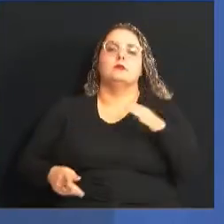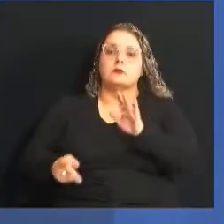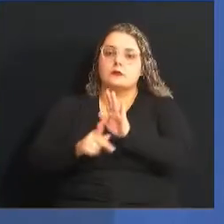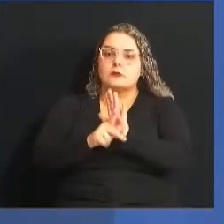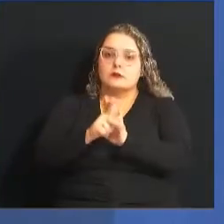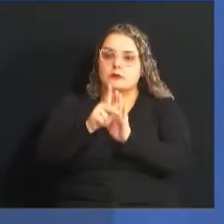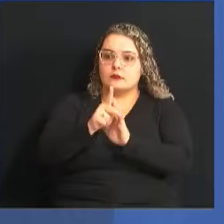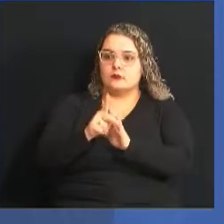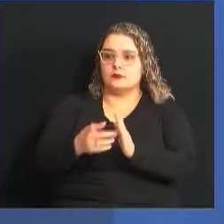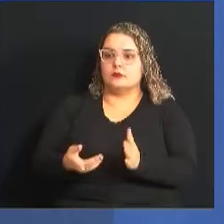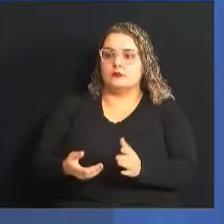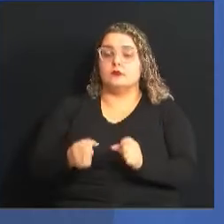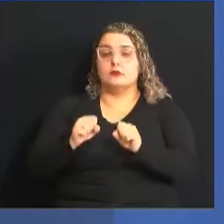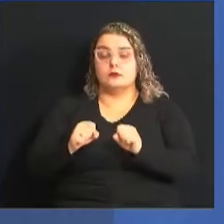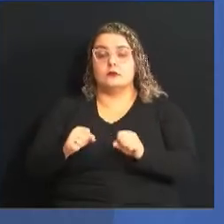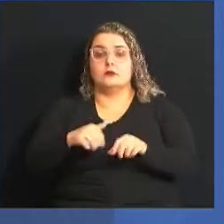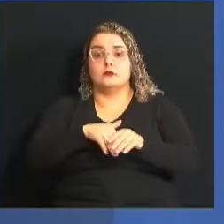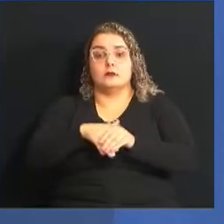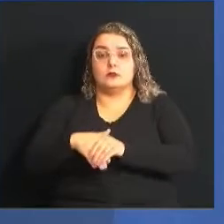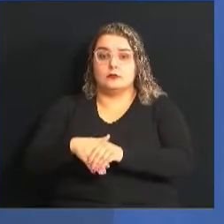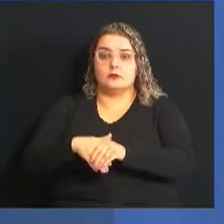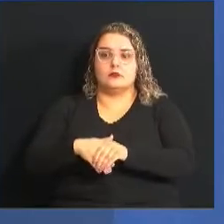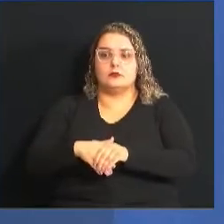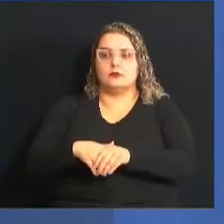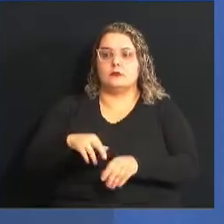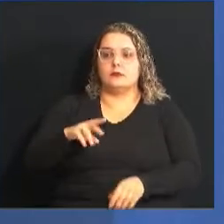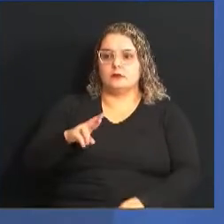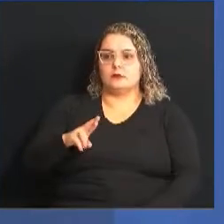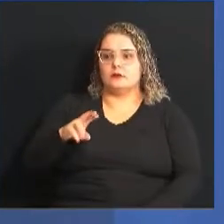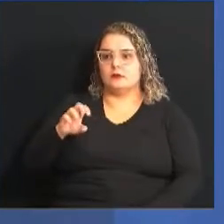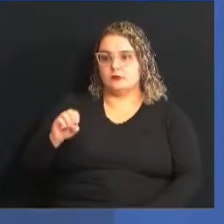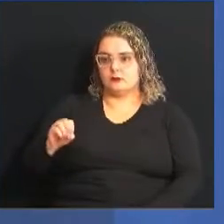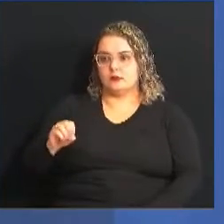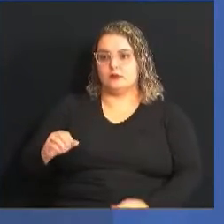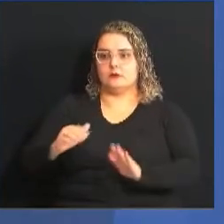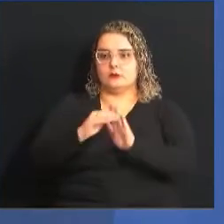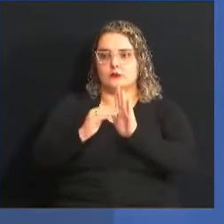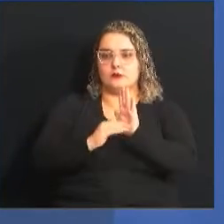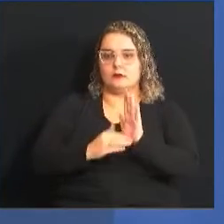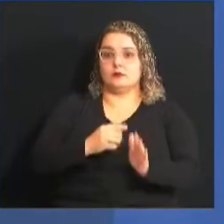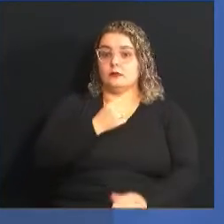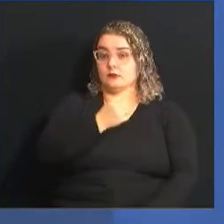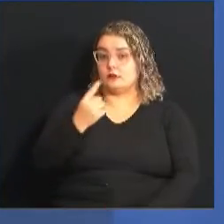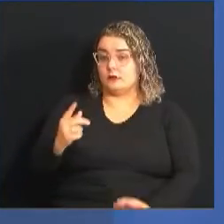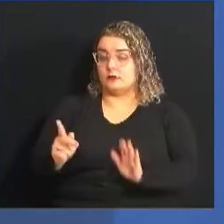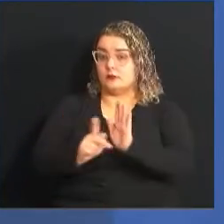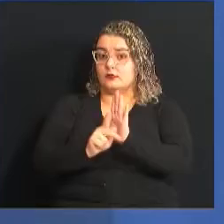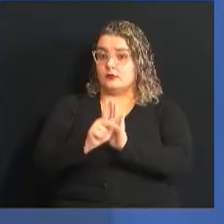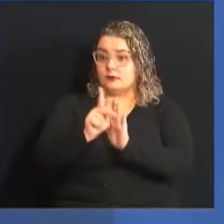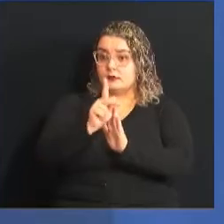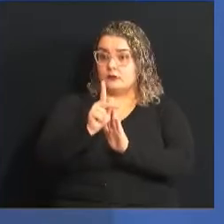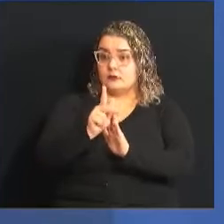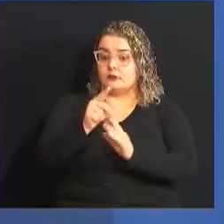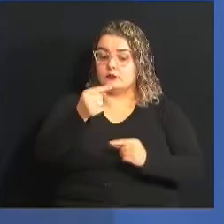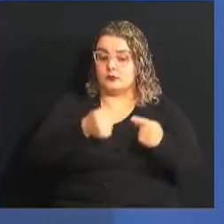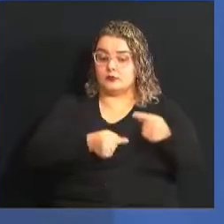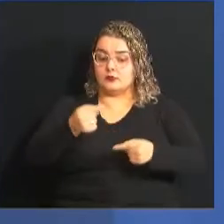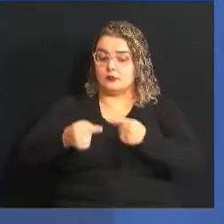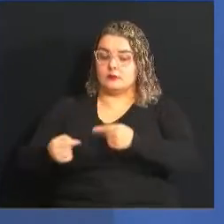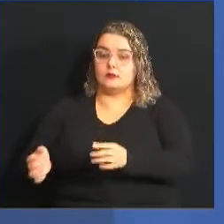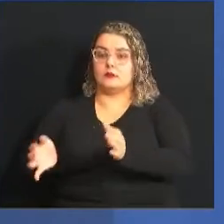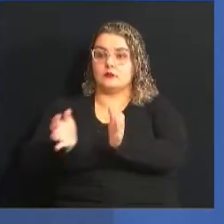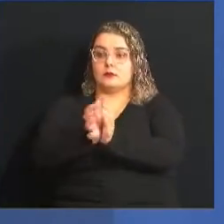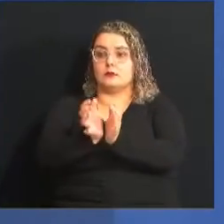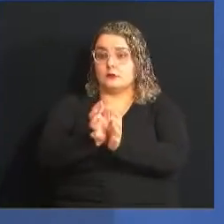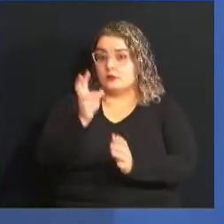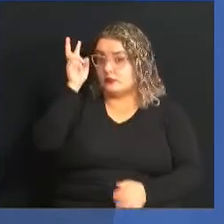reuniões ordinárias. E hoje nós temos na pauta 11 projetos que serão discutidos por essa comissão. A gente lembra